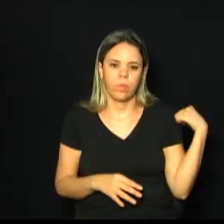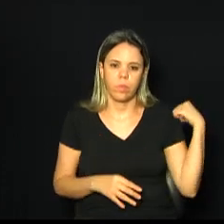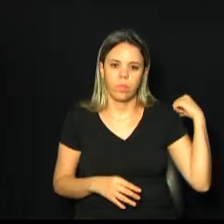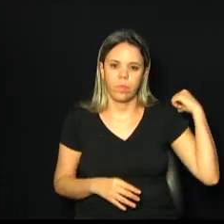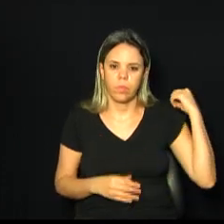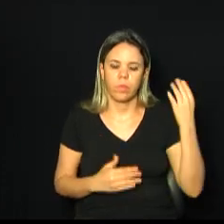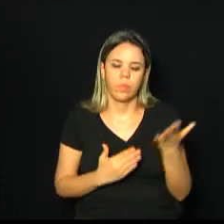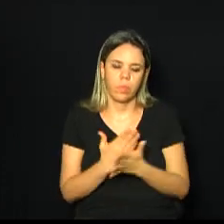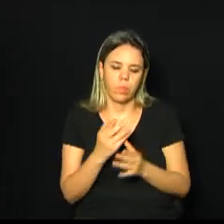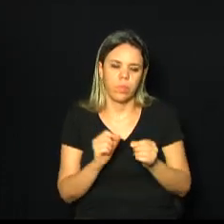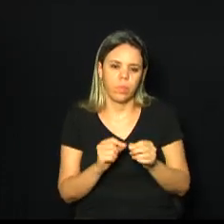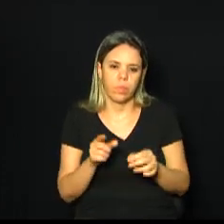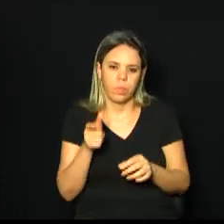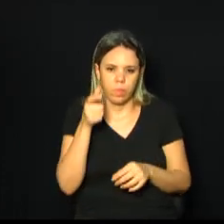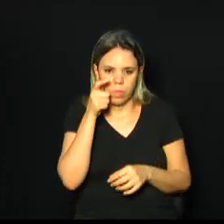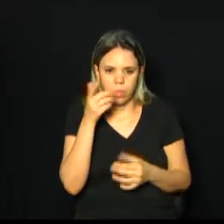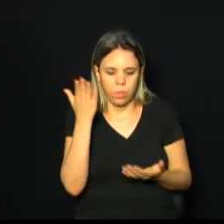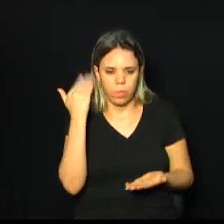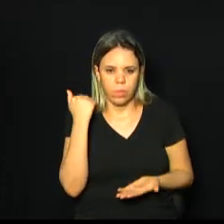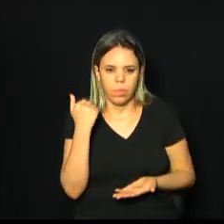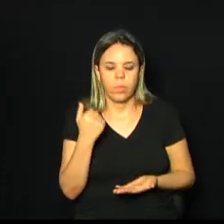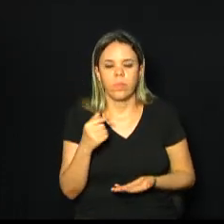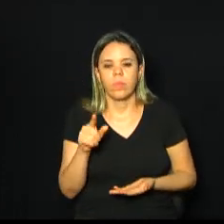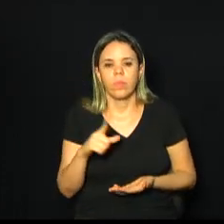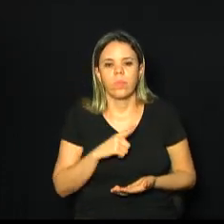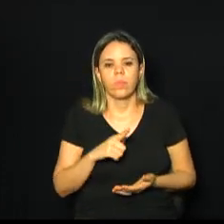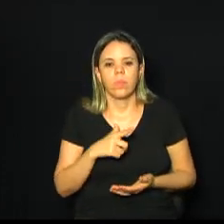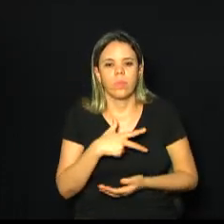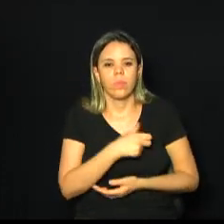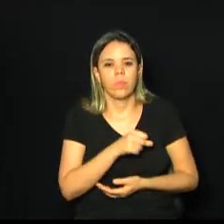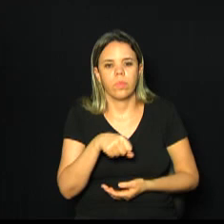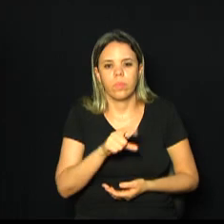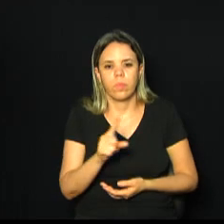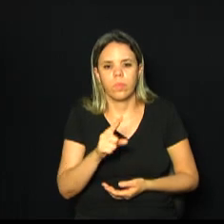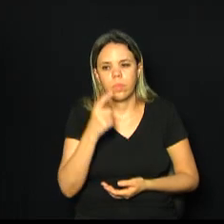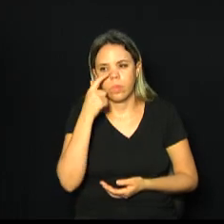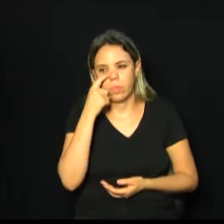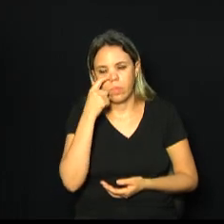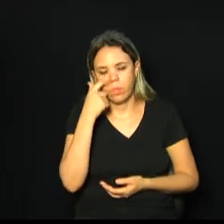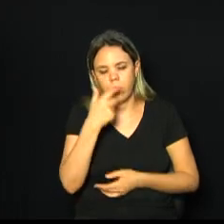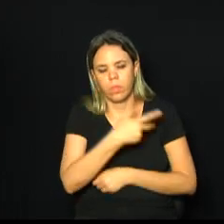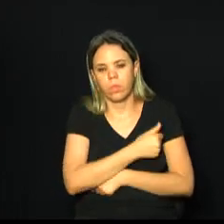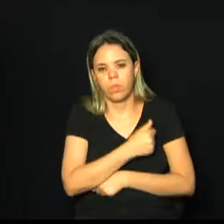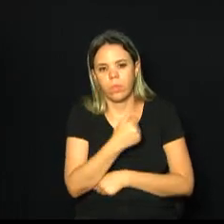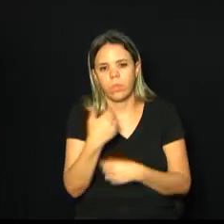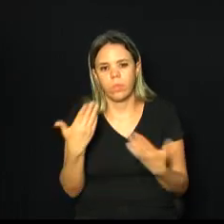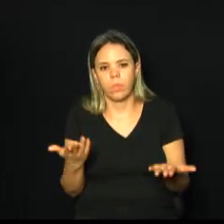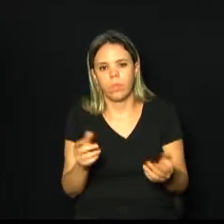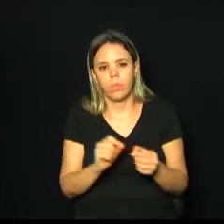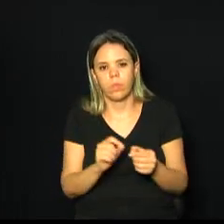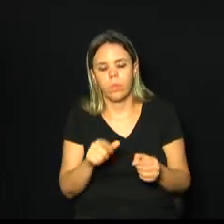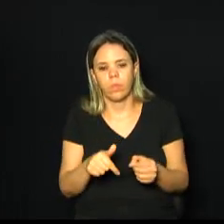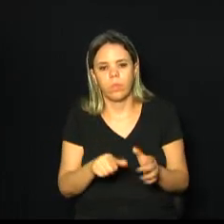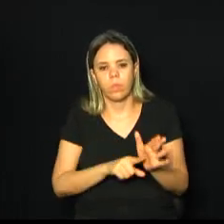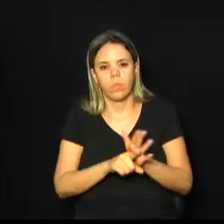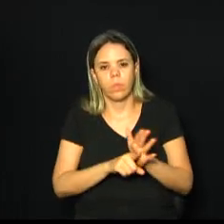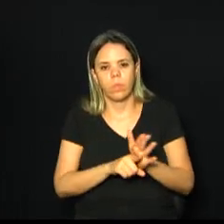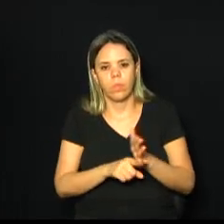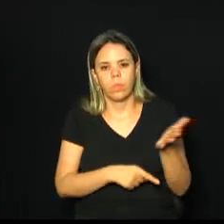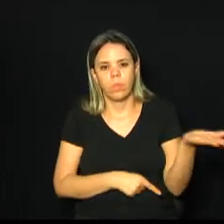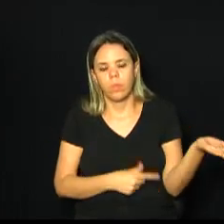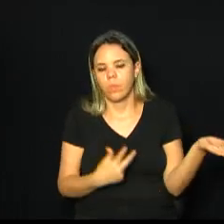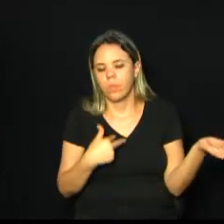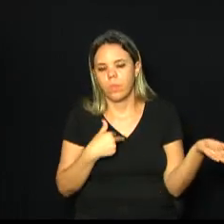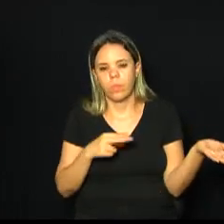que me autorizar a saber que ele tomou ou não a vacina. E quando eu fizer uma pesquisa dessa, eu não